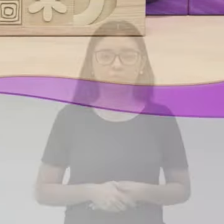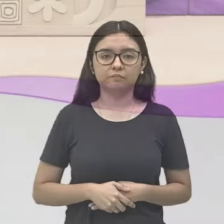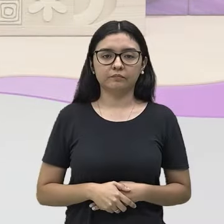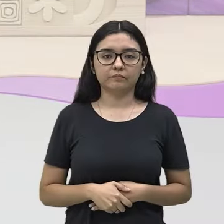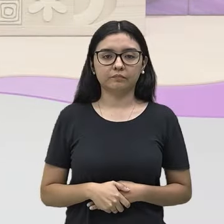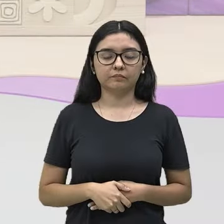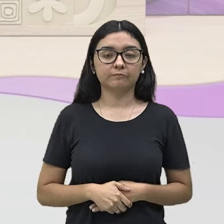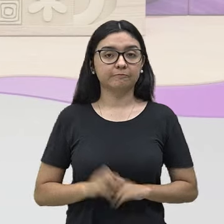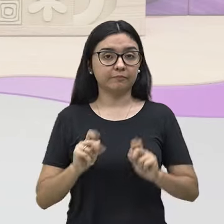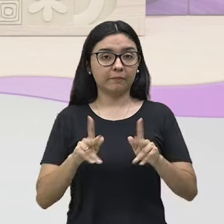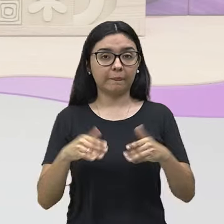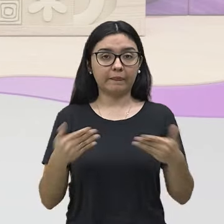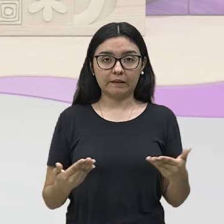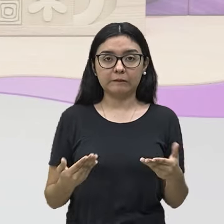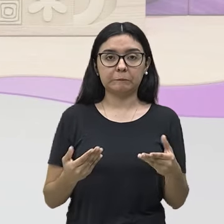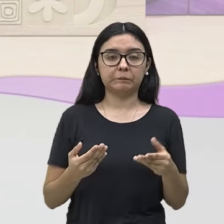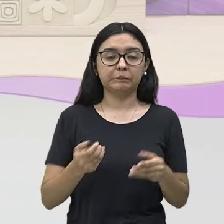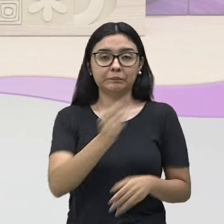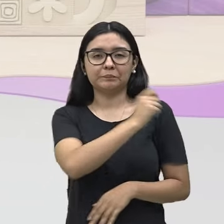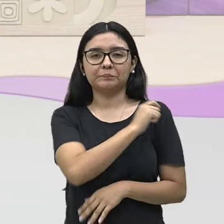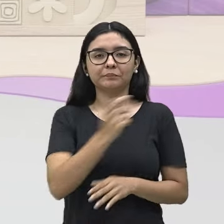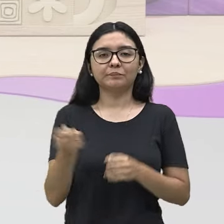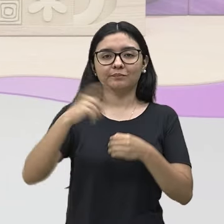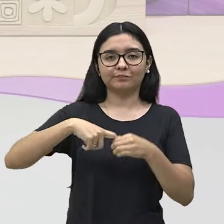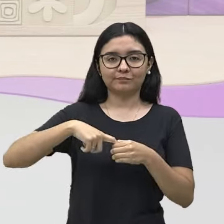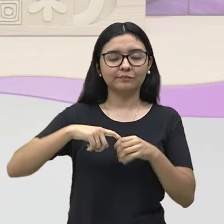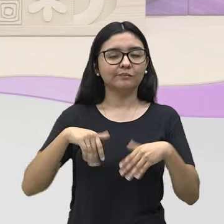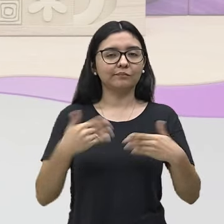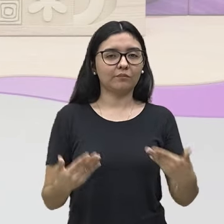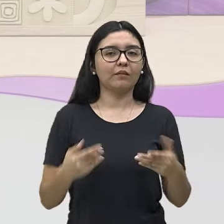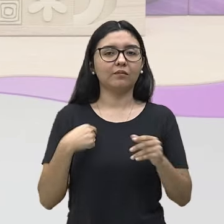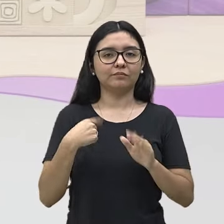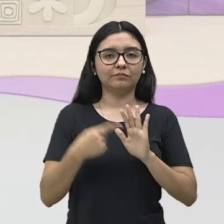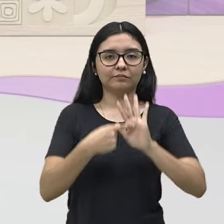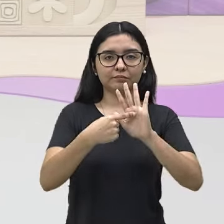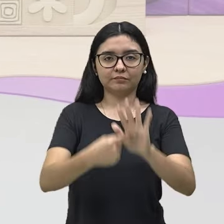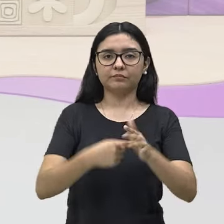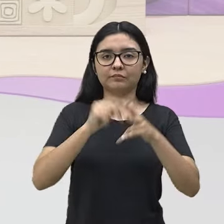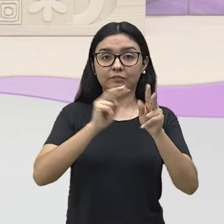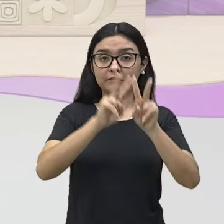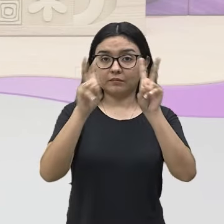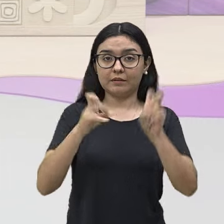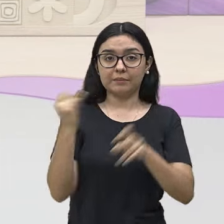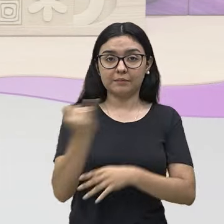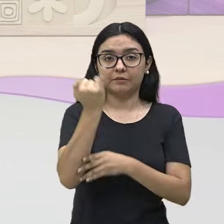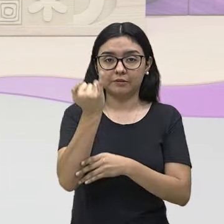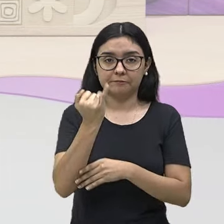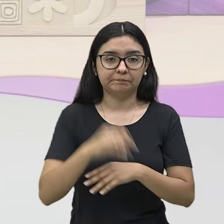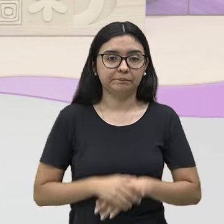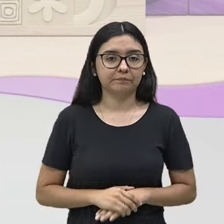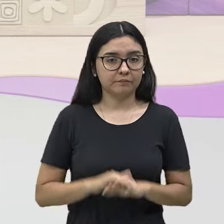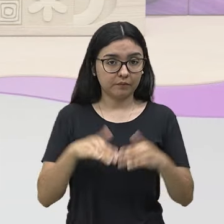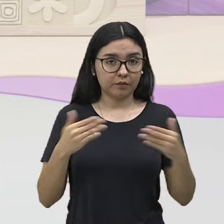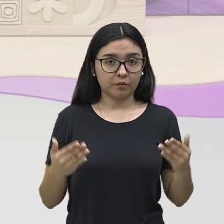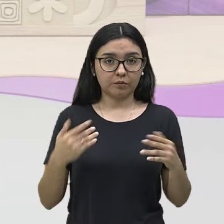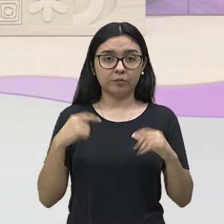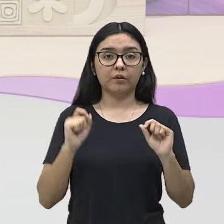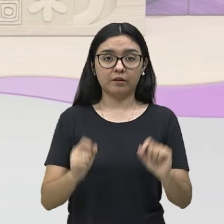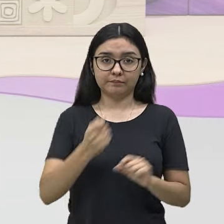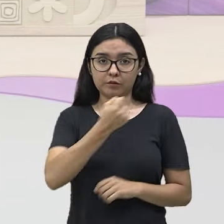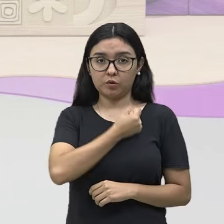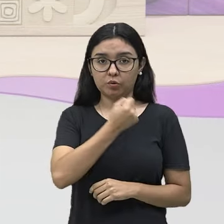Muito bem, meus queridos alunos, estou de volta e vou trazer um tema muito importante. Hoje eu vou falar para vocês de números